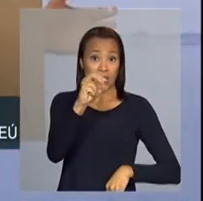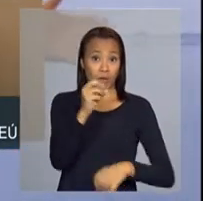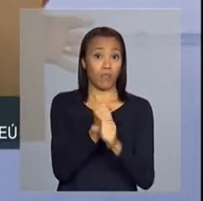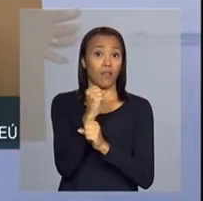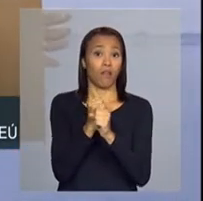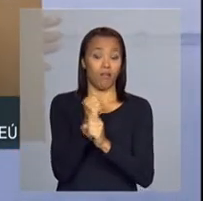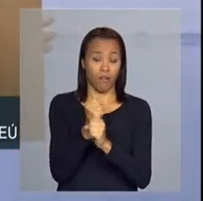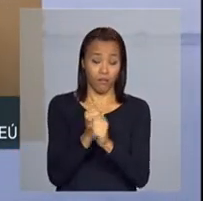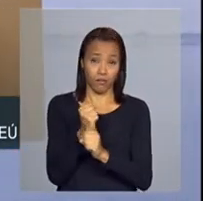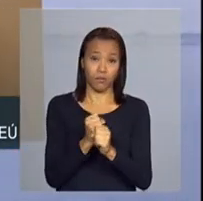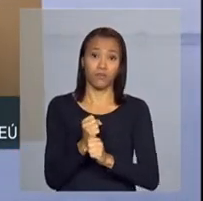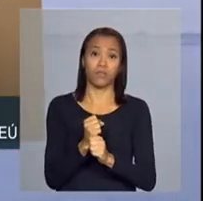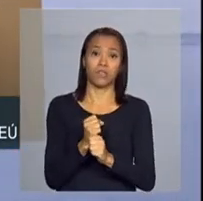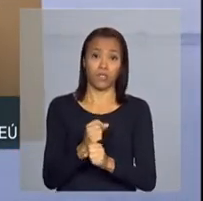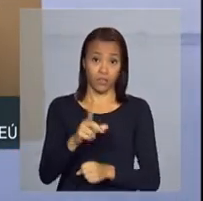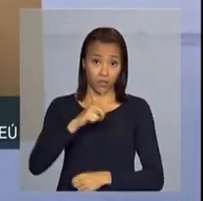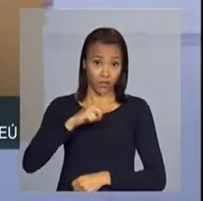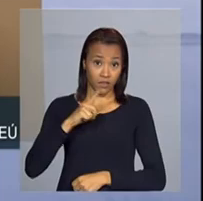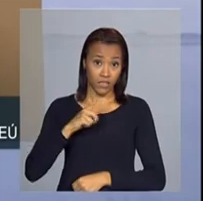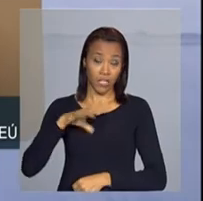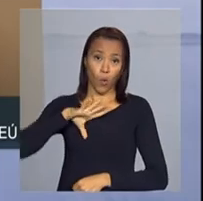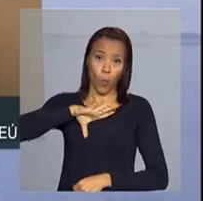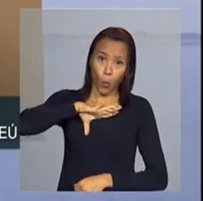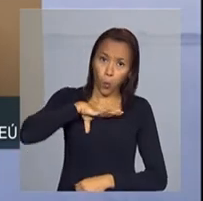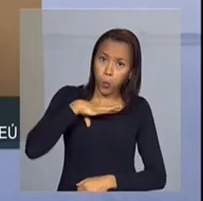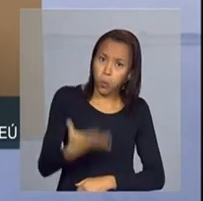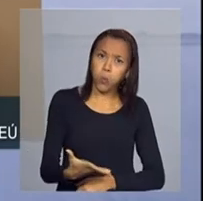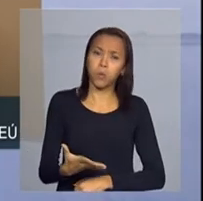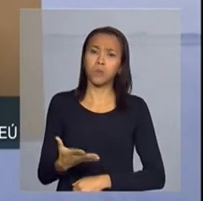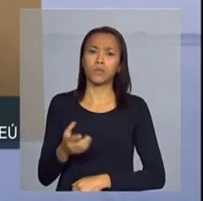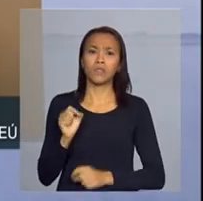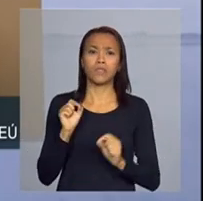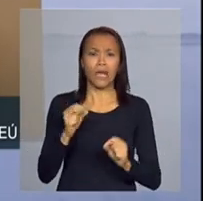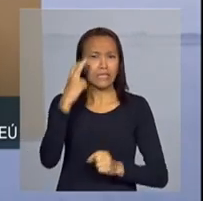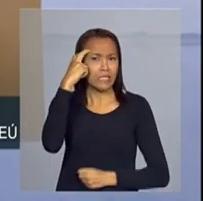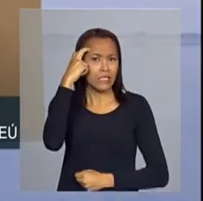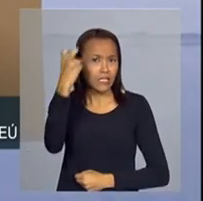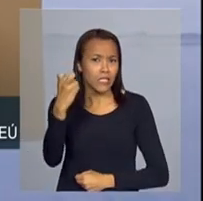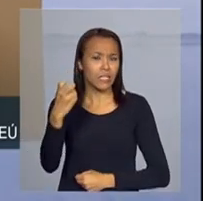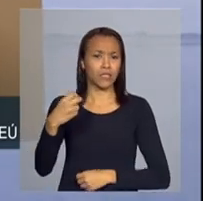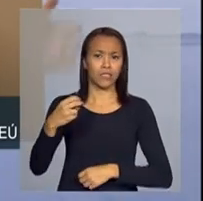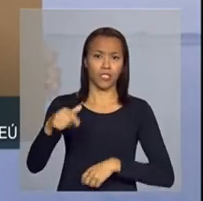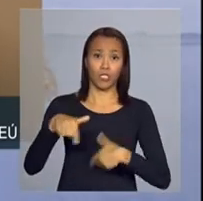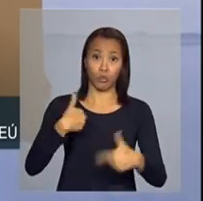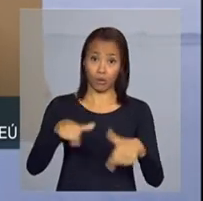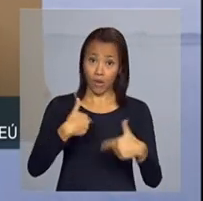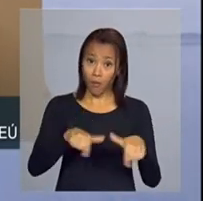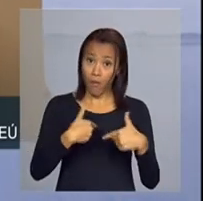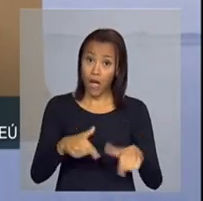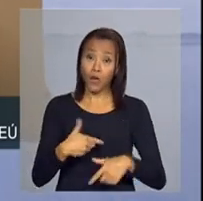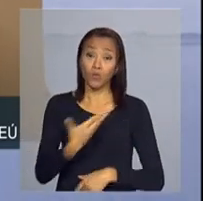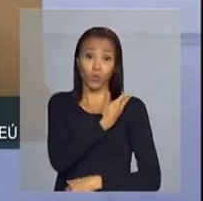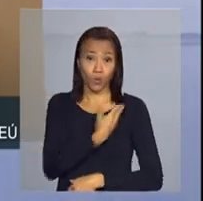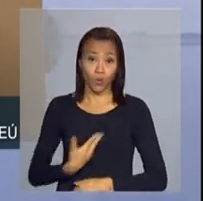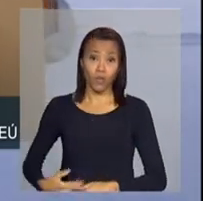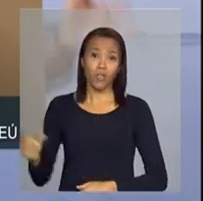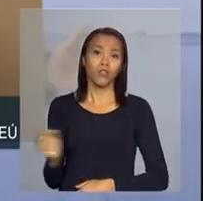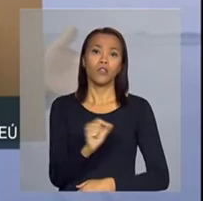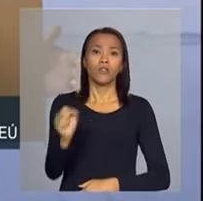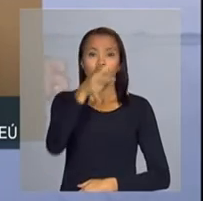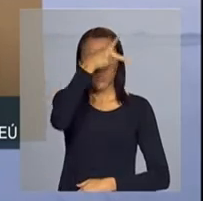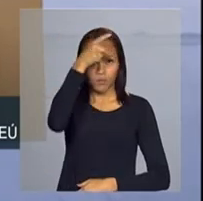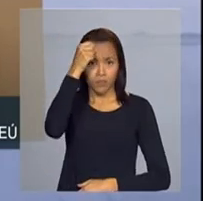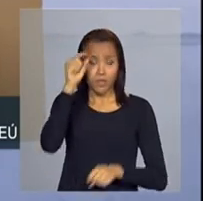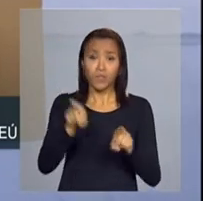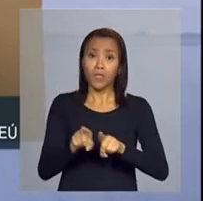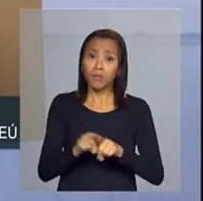tem desafiado a inteligência e a ação dos governos municipais, dos